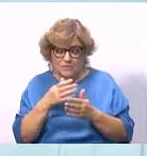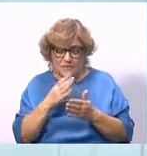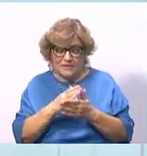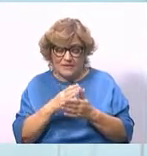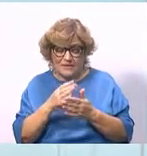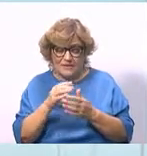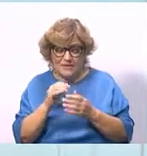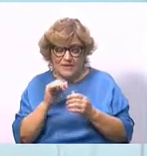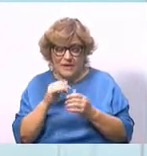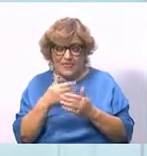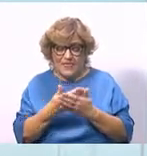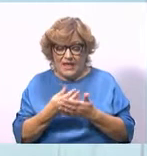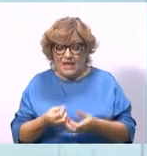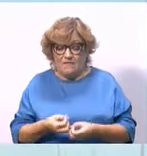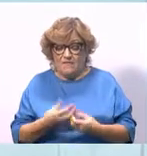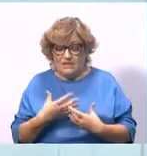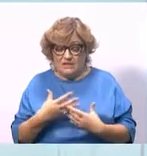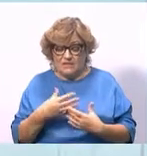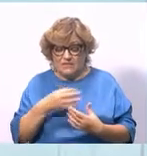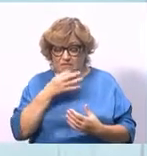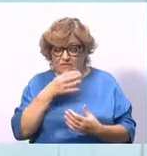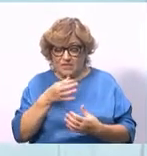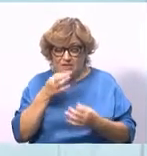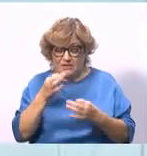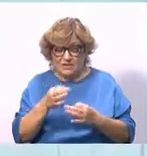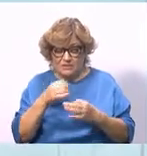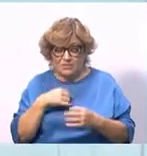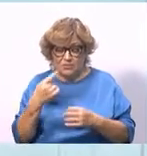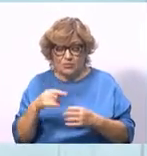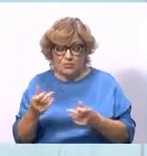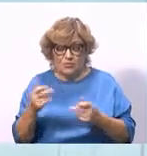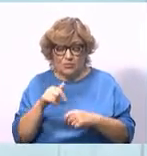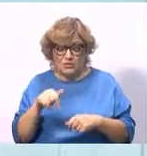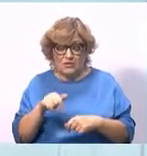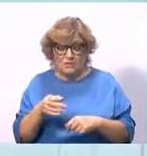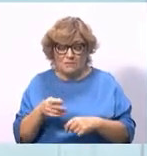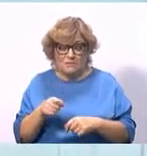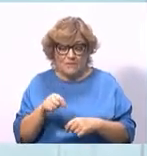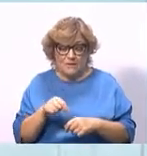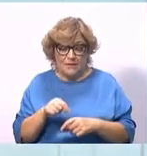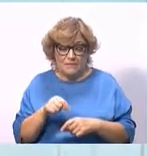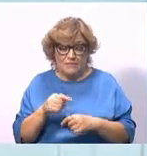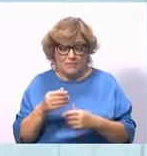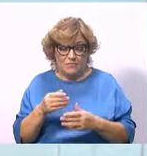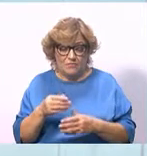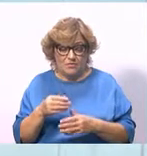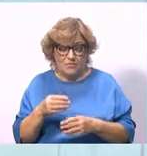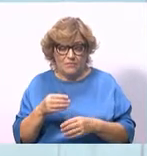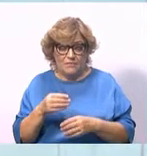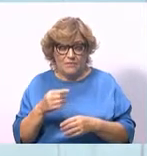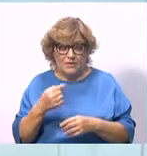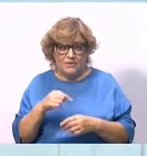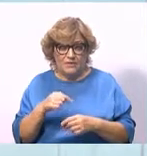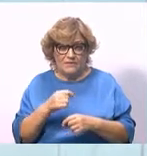até originar a infecção. Falou em tratamentos. Uma das coisas que eu, por acaso, trouxe aqui neste pé foi